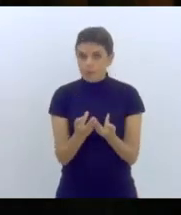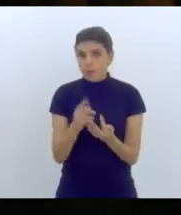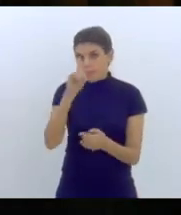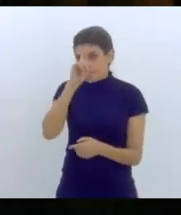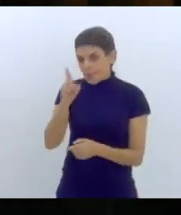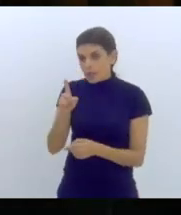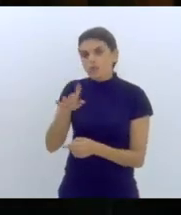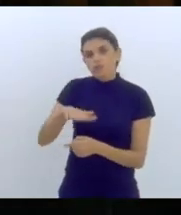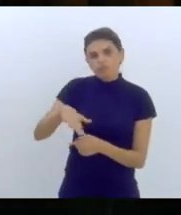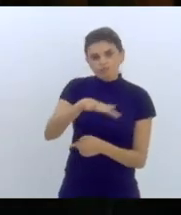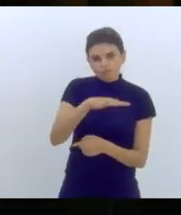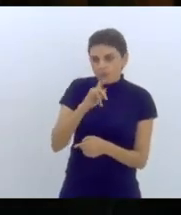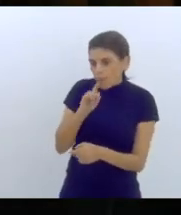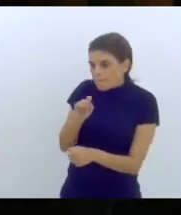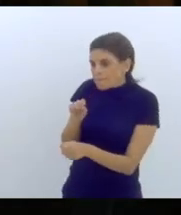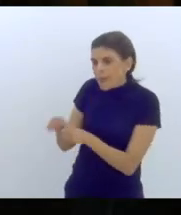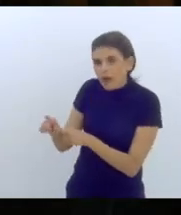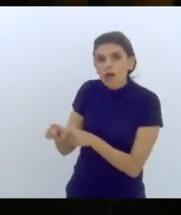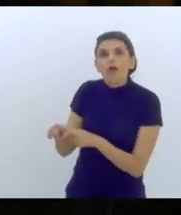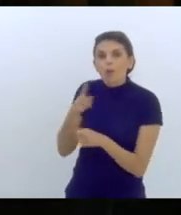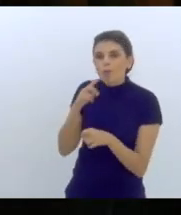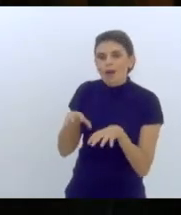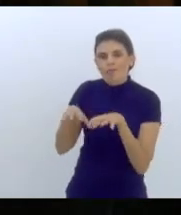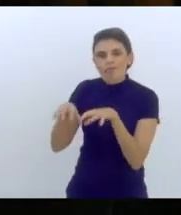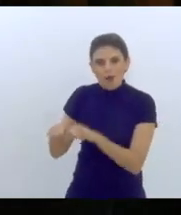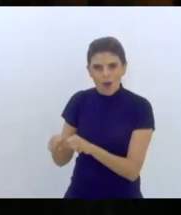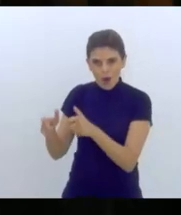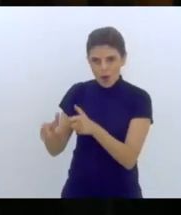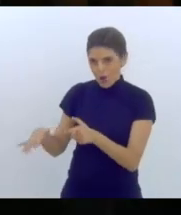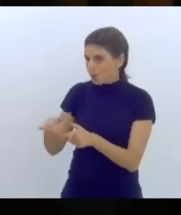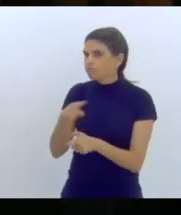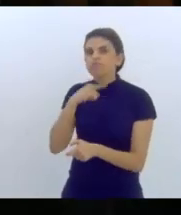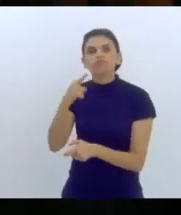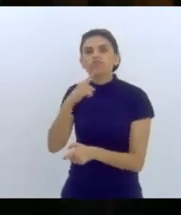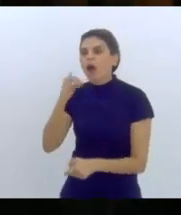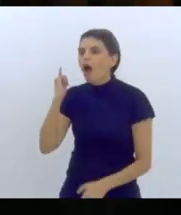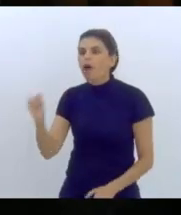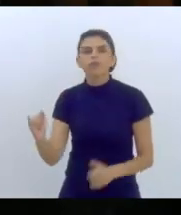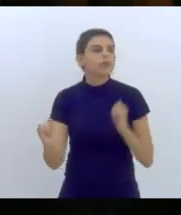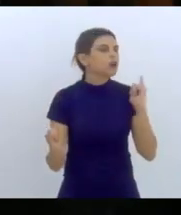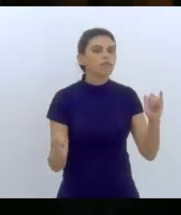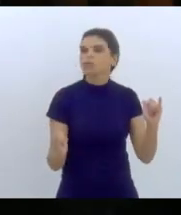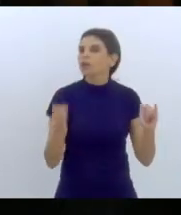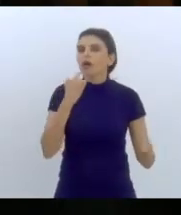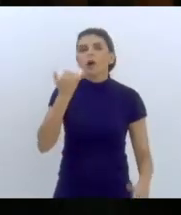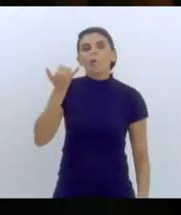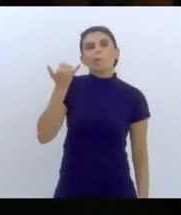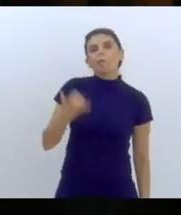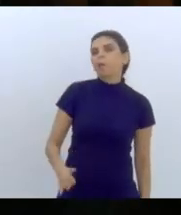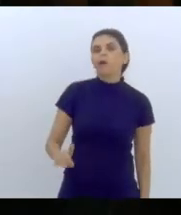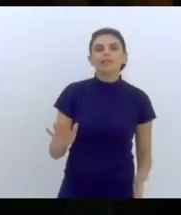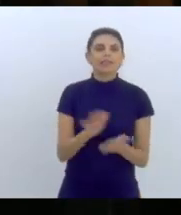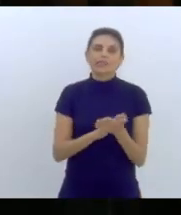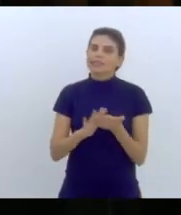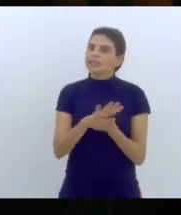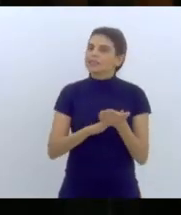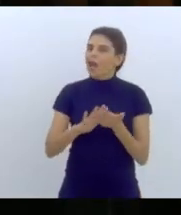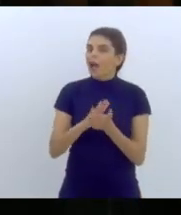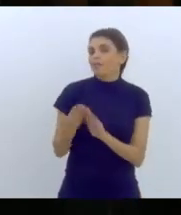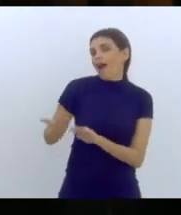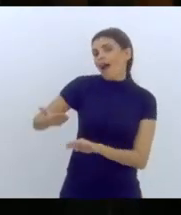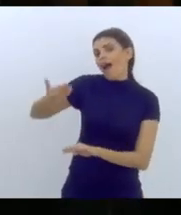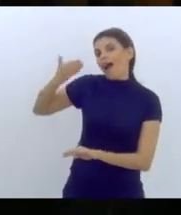mandado de reintegração de posse, não foram avisados anteriormente para que pudessem